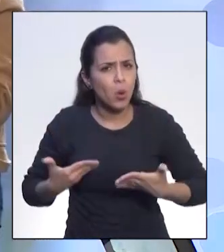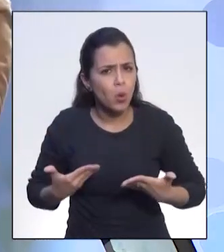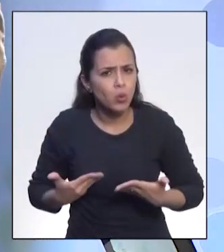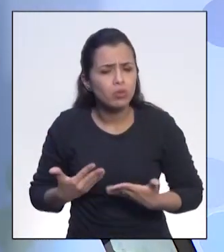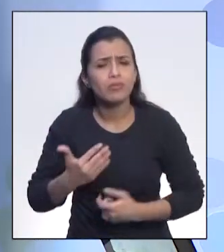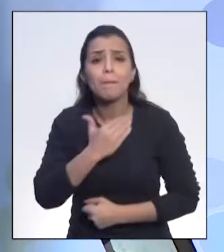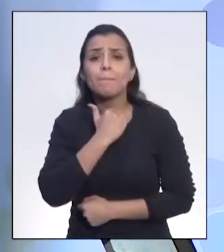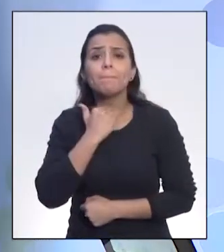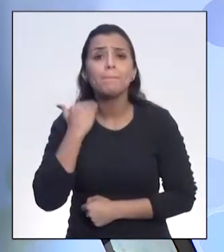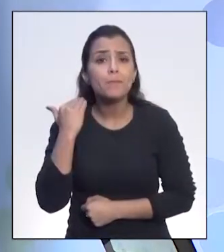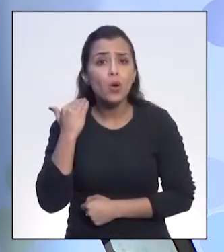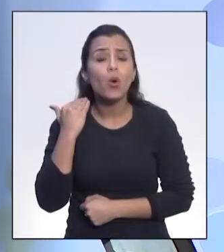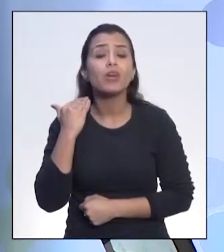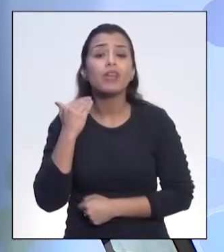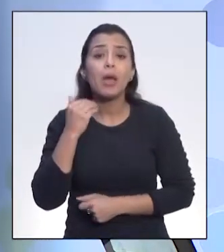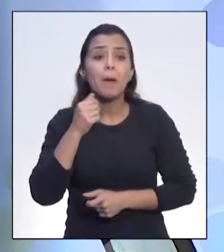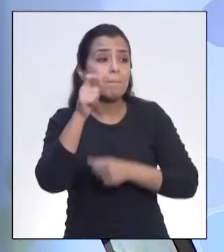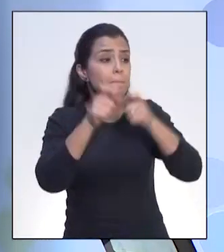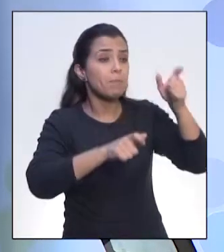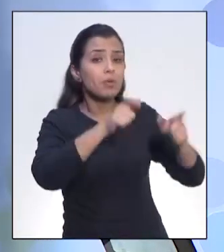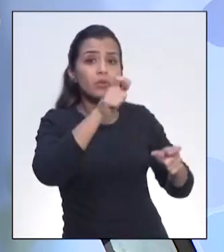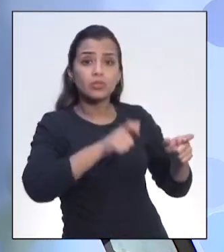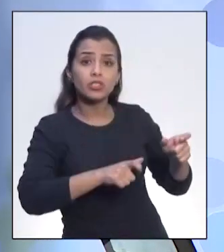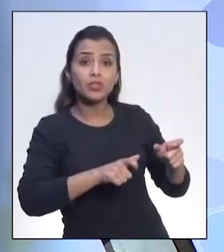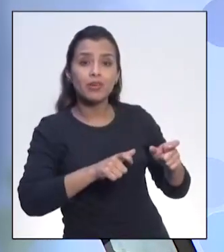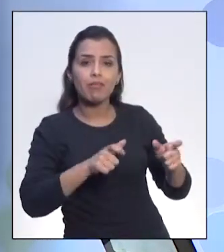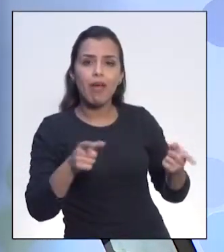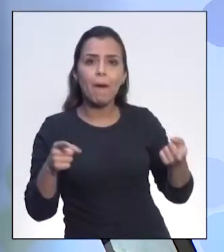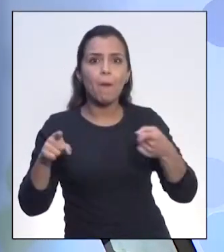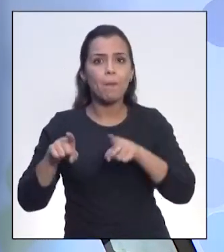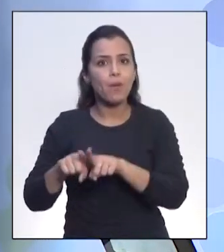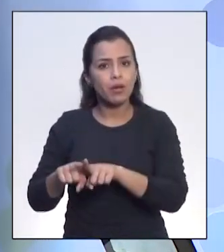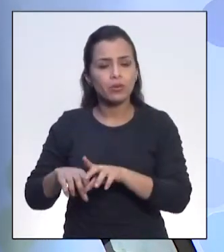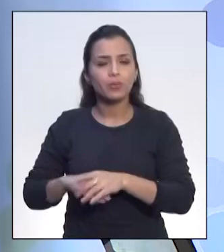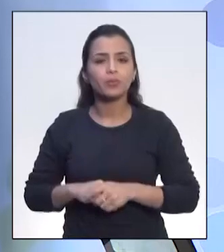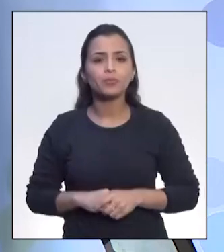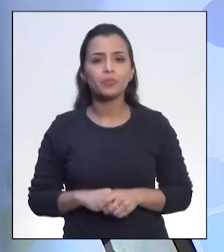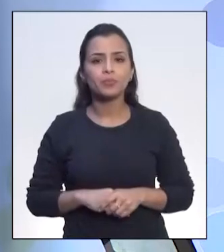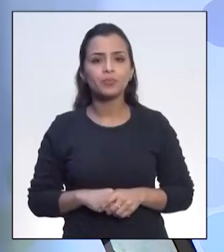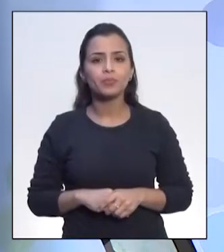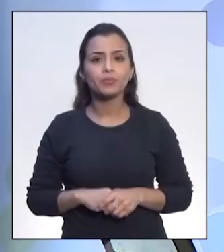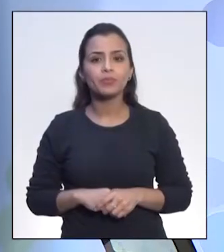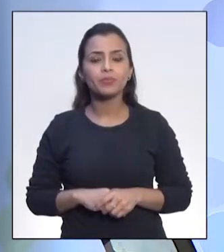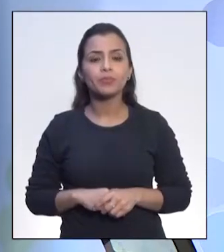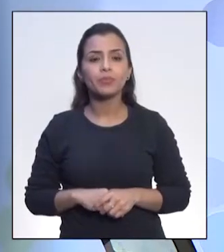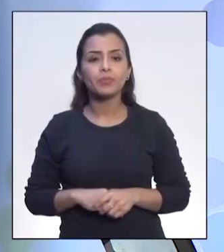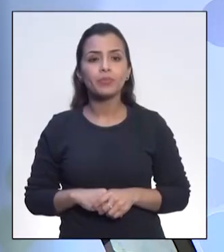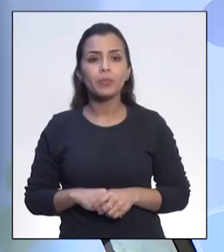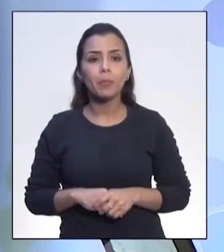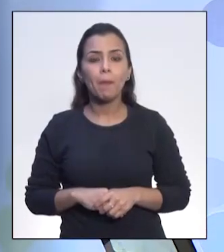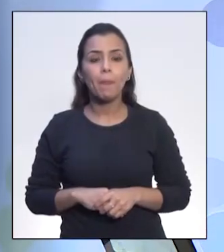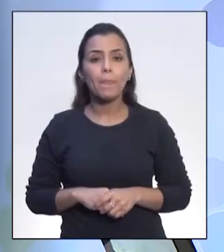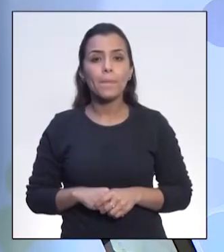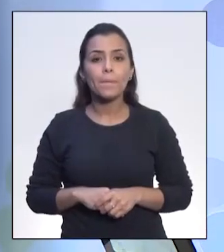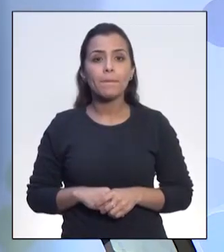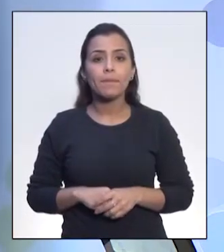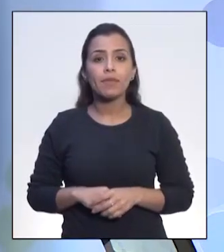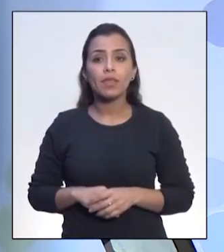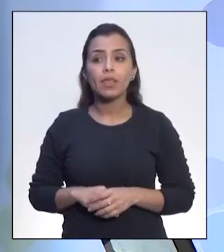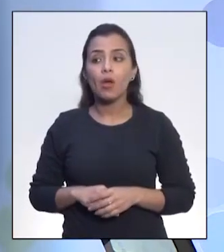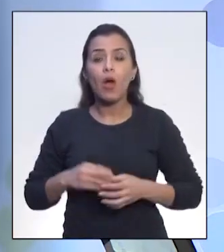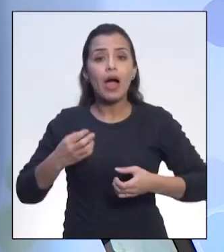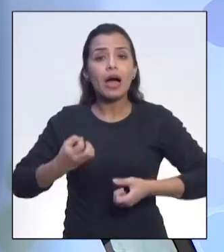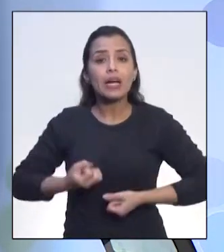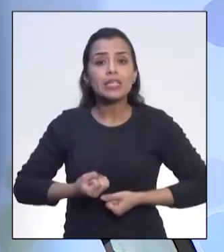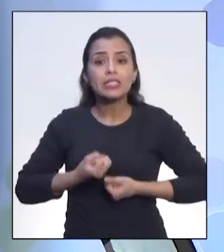de assassinatos por pessoas, por companheiros. E de que maneira essas agressividades nós